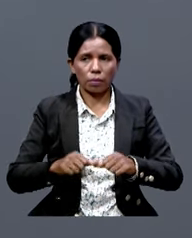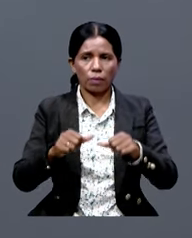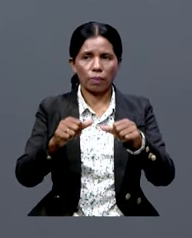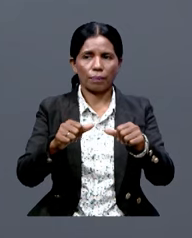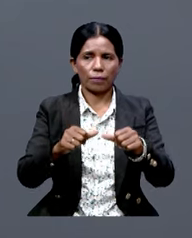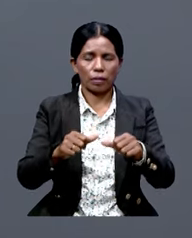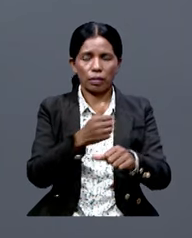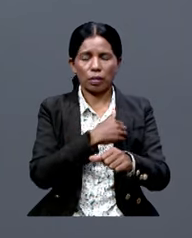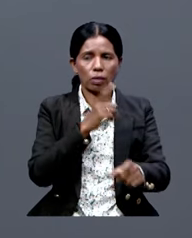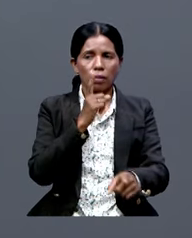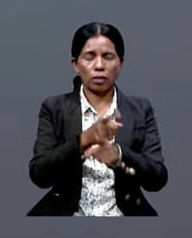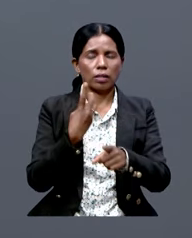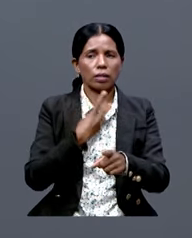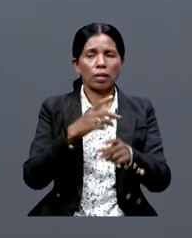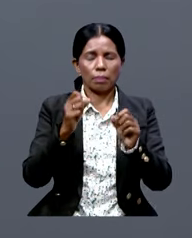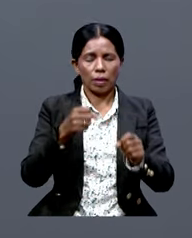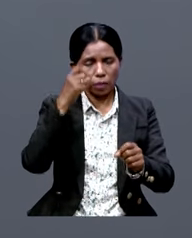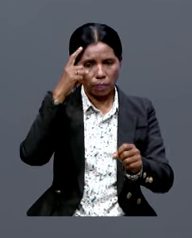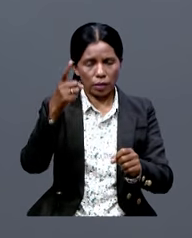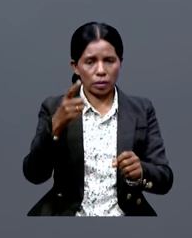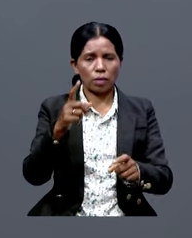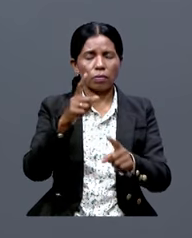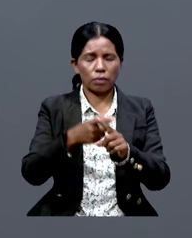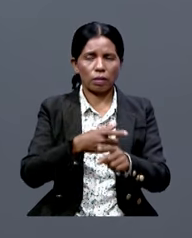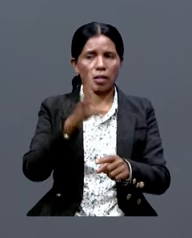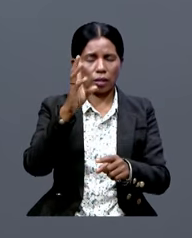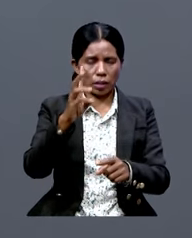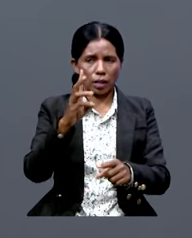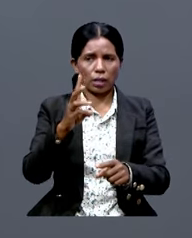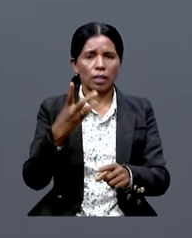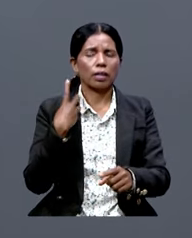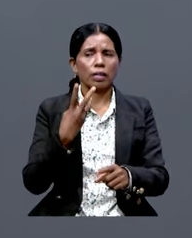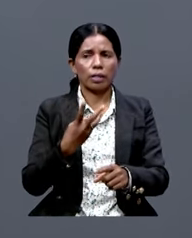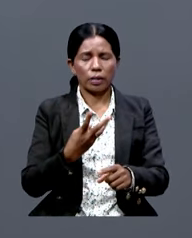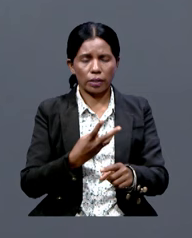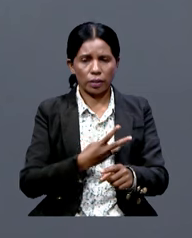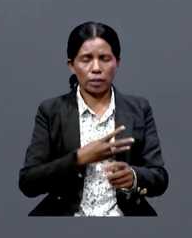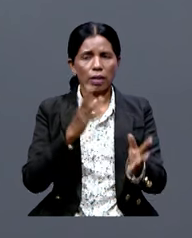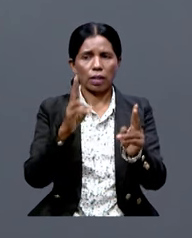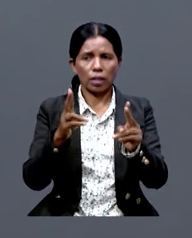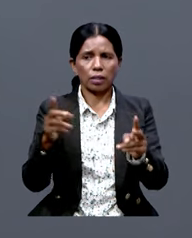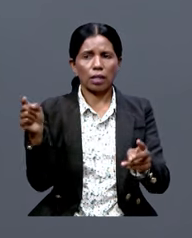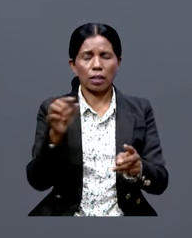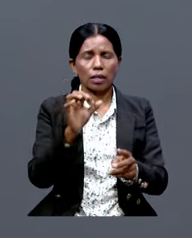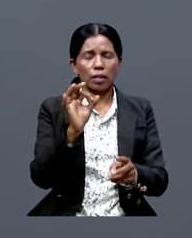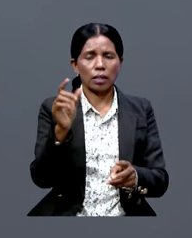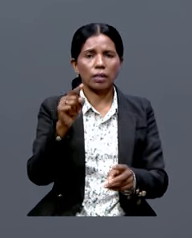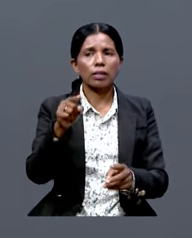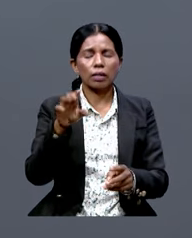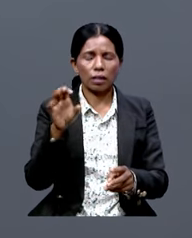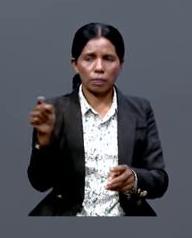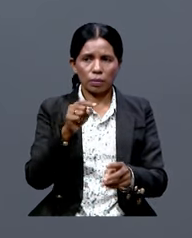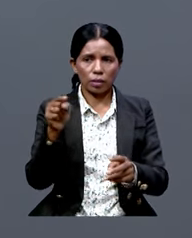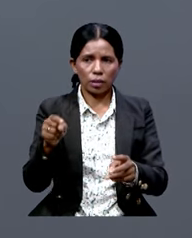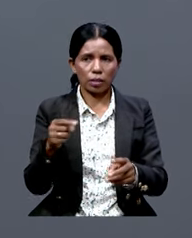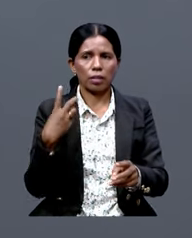e tabele compreende mas bem trimestre segundo né lo los né acelera zona e até para 60-70% para resto né depois ambaba filau sine e